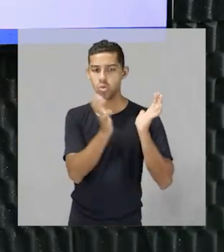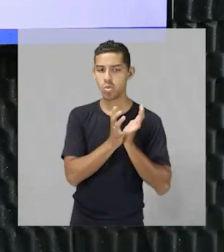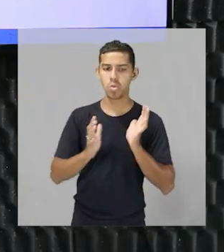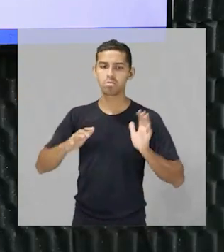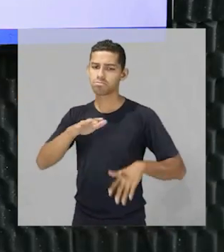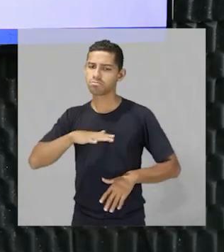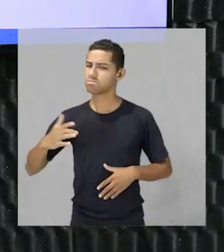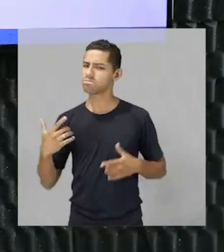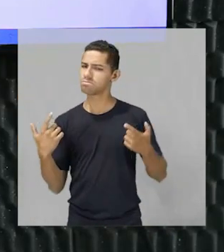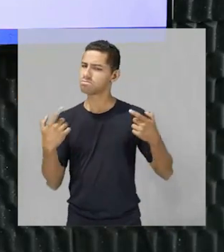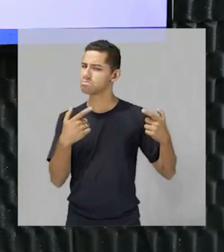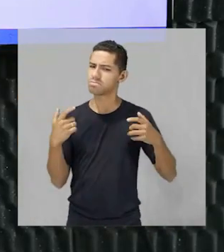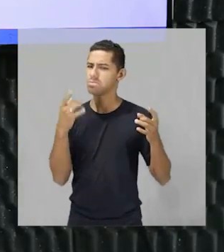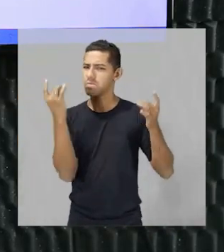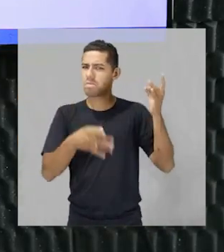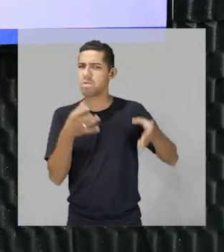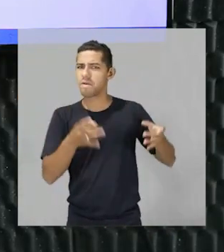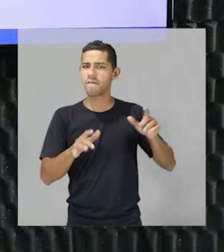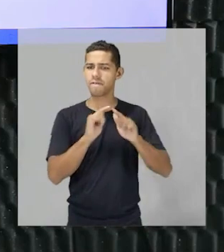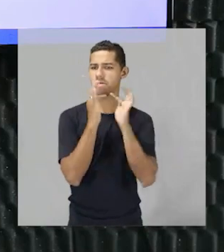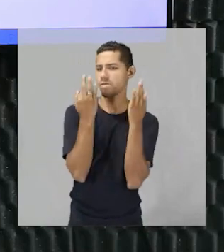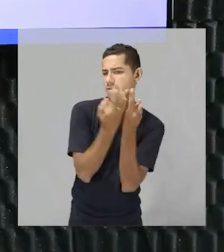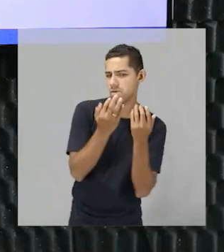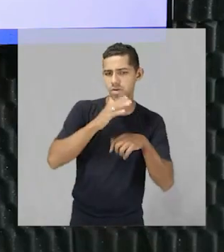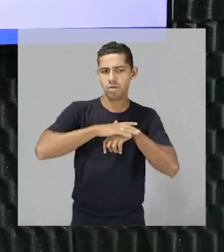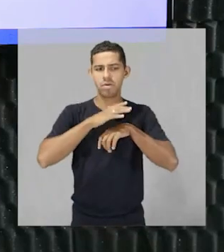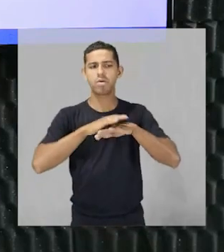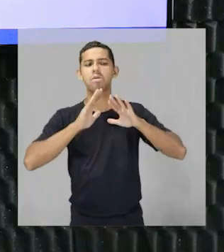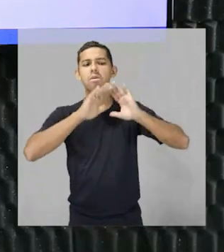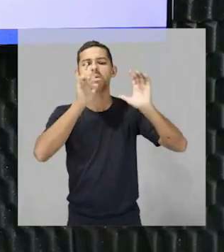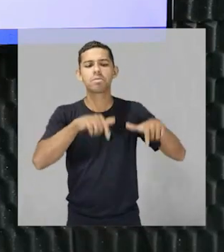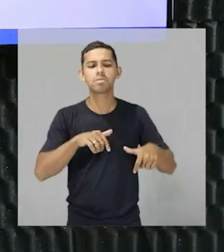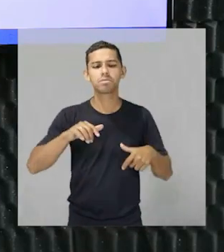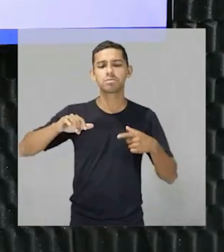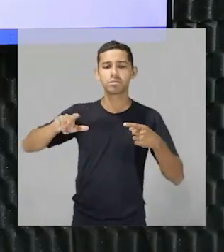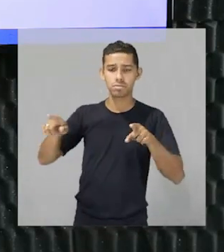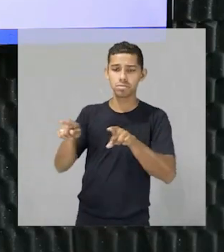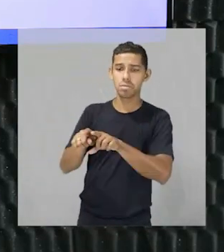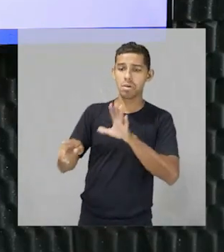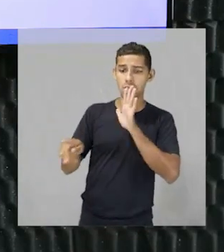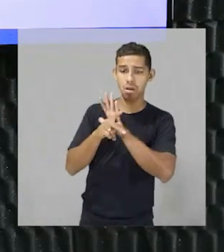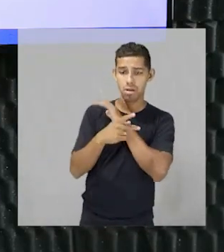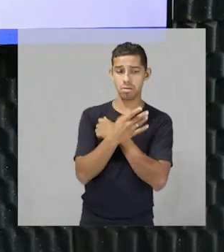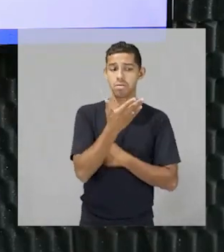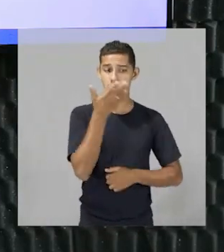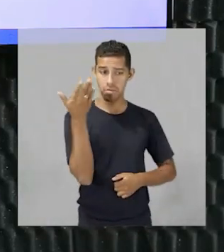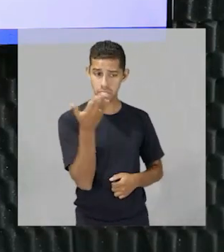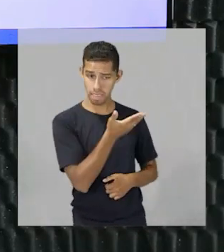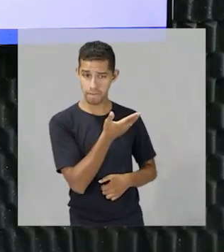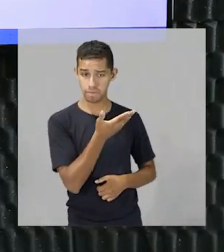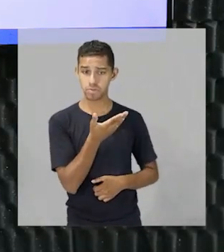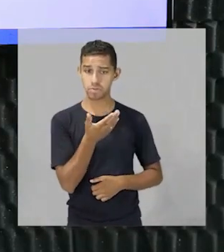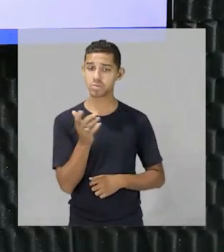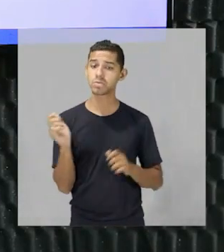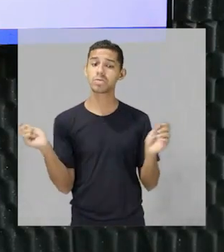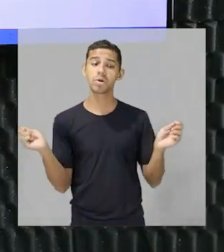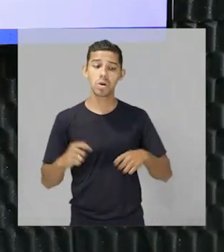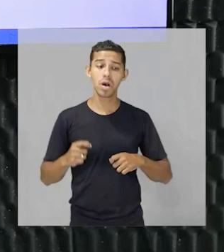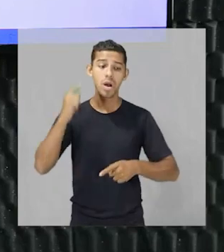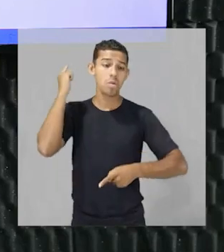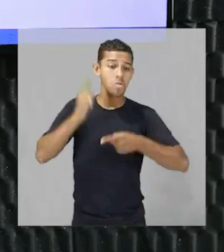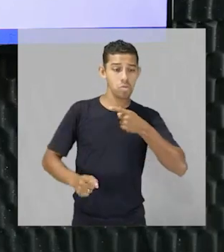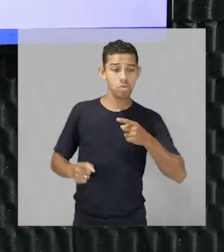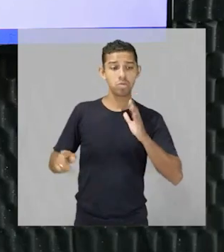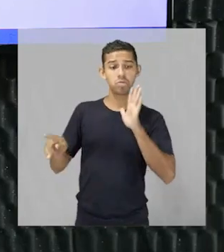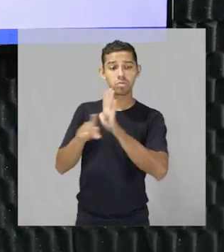imediatas nesse caso foram os despejos de famílias palestinas do bairro de Jatara, né, de Jerusalém Oriental, e a proibição feita de um